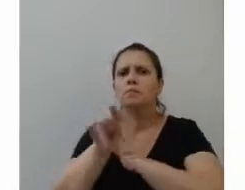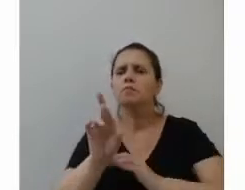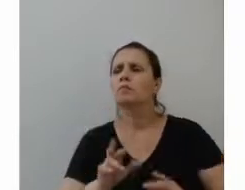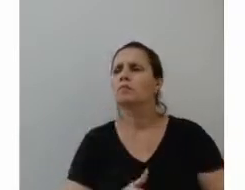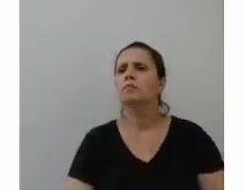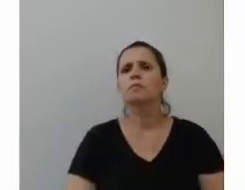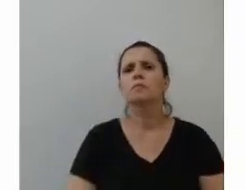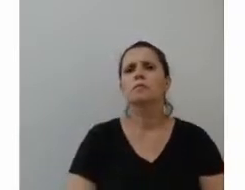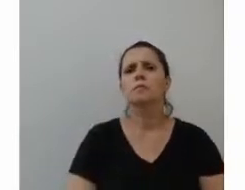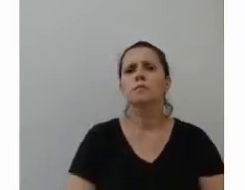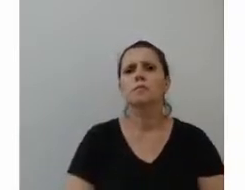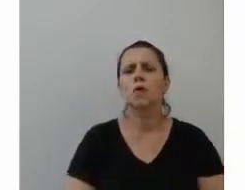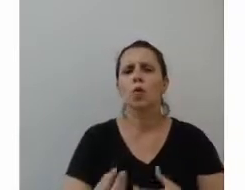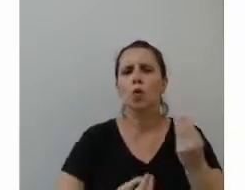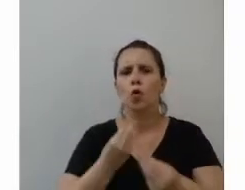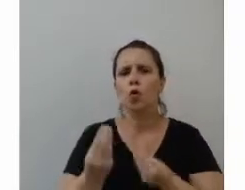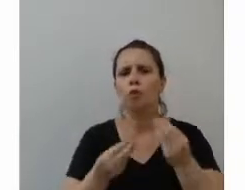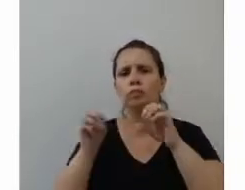Alt.